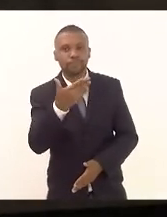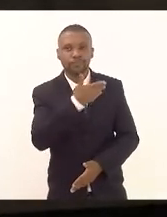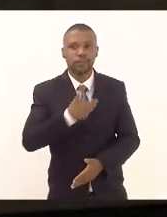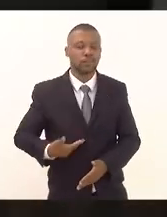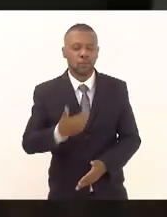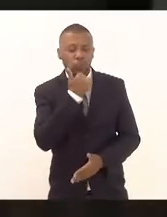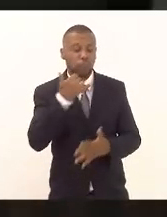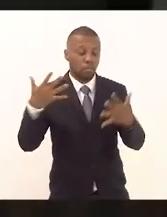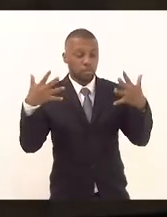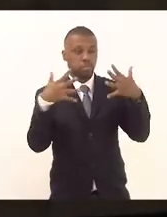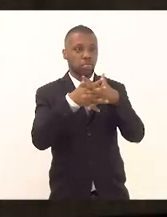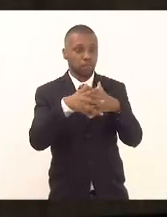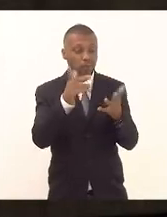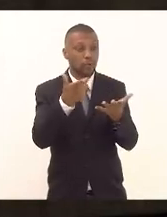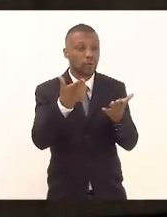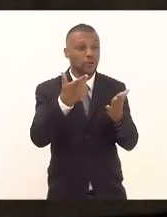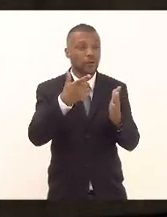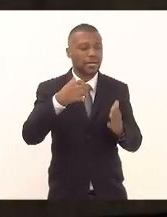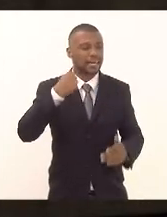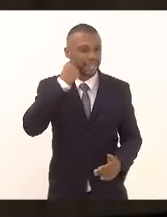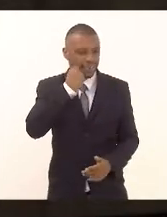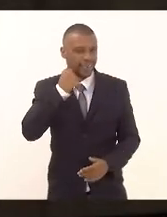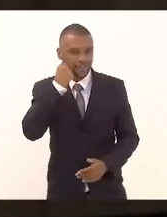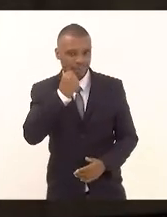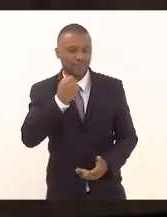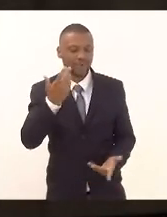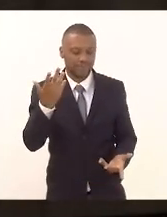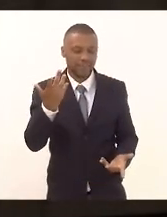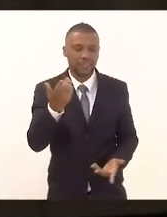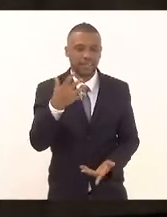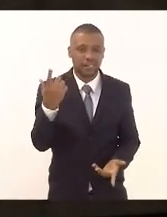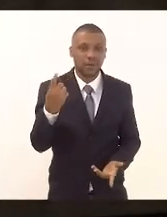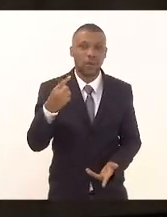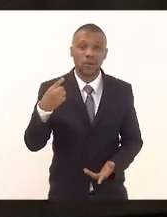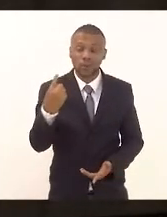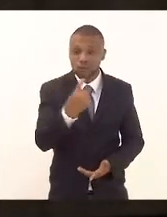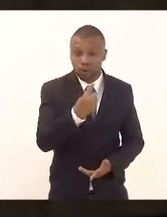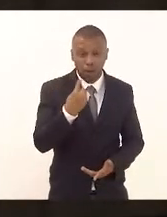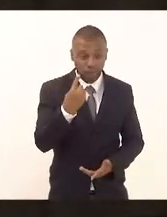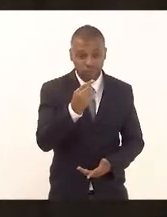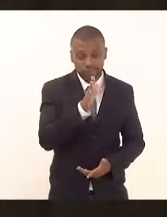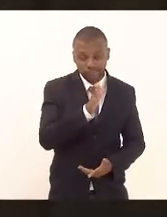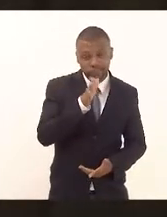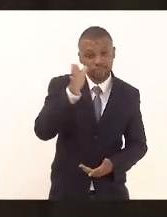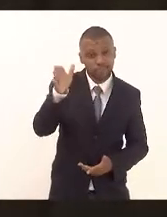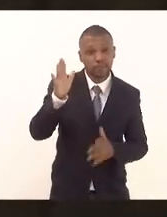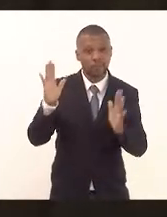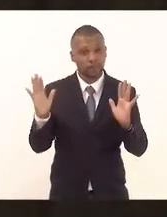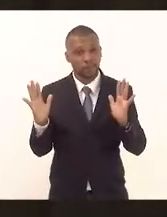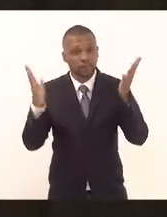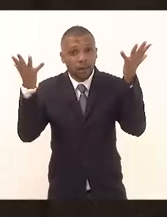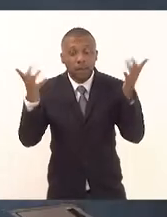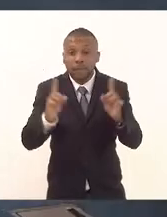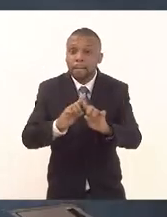Meu governador, não, sou... meu senador, olha só, nós iremos a esse ato, mas eu vou conversar com meus pais aqui, Valdec,